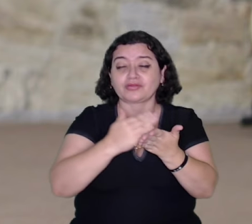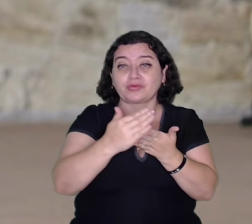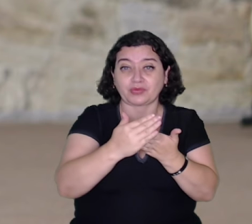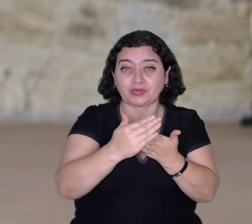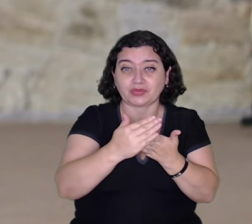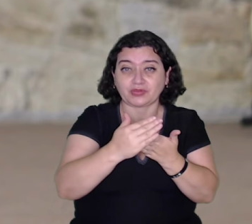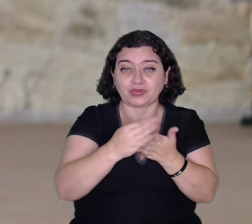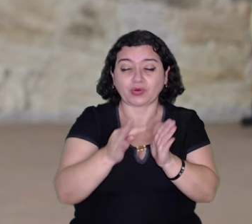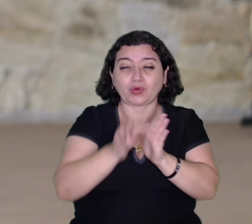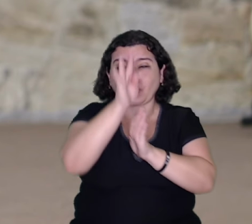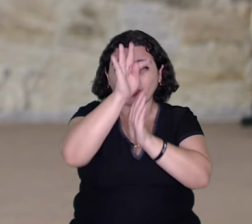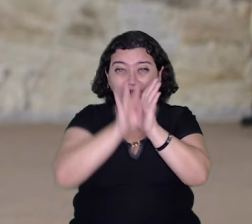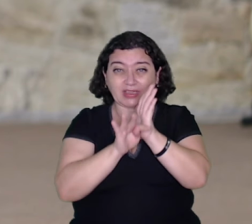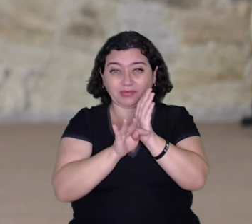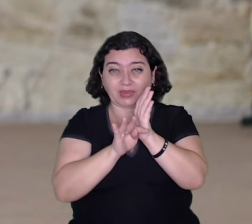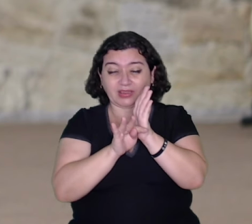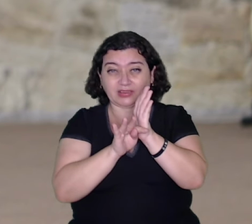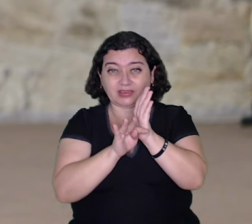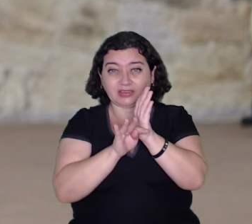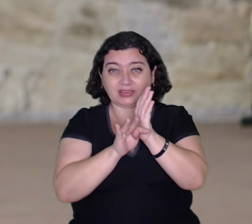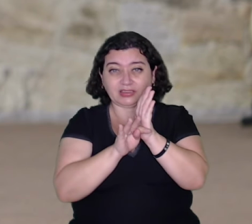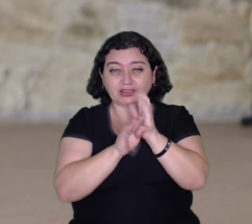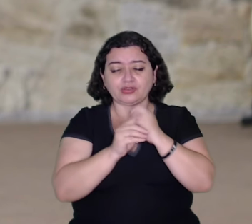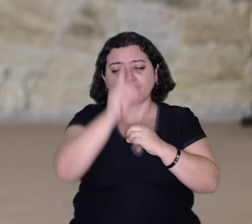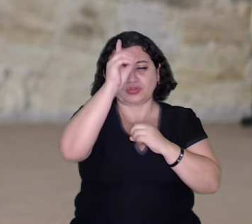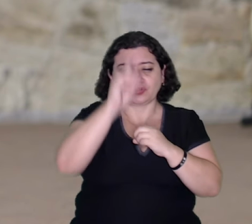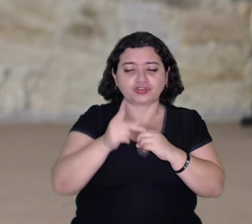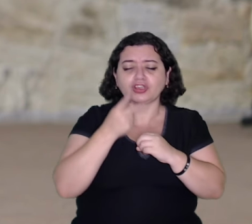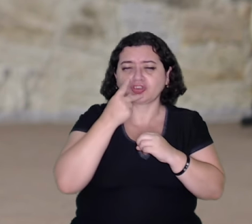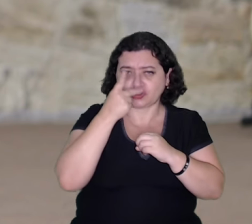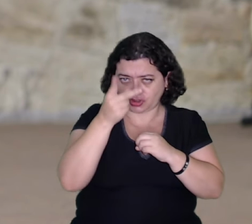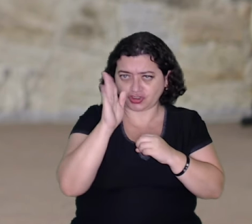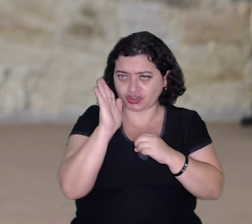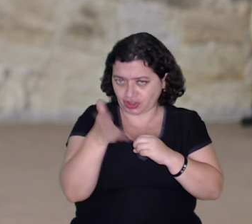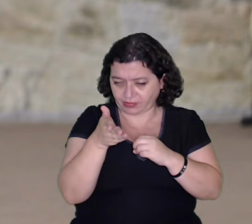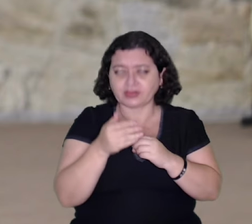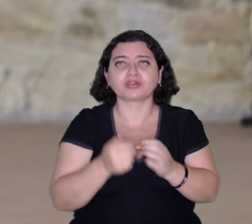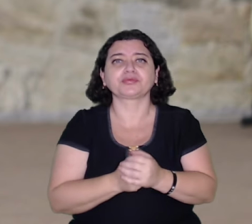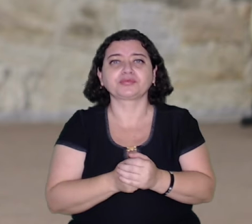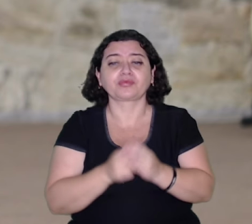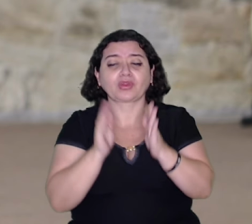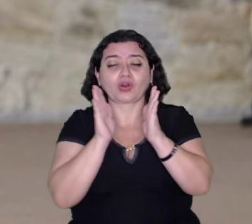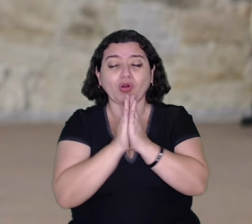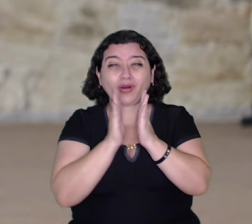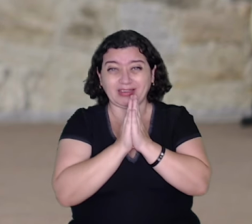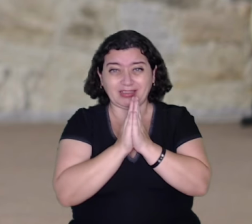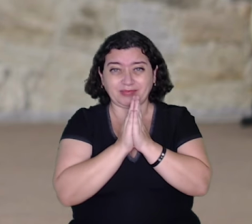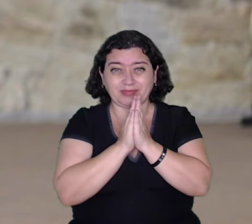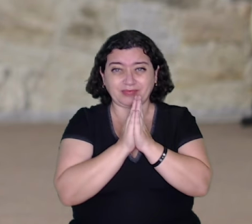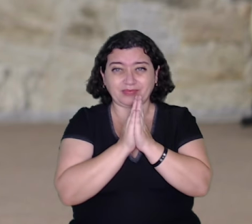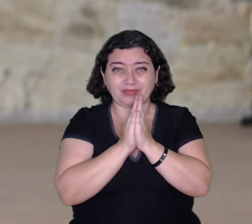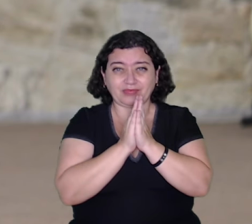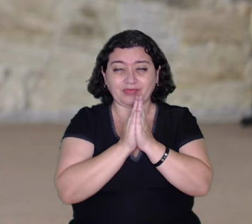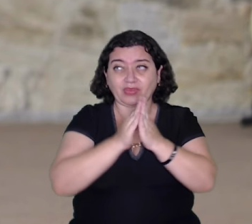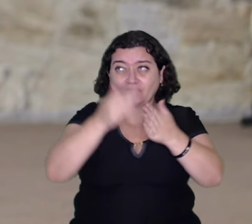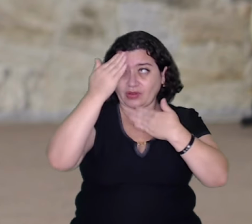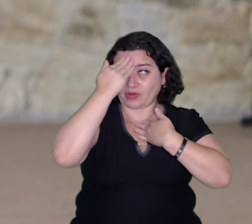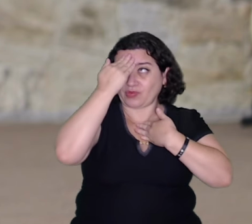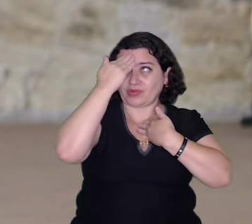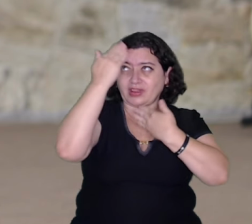com o tema que o diretor da igreja já mencionou, ore com